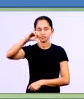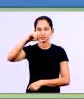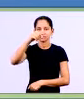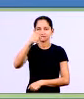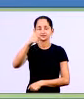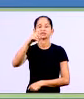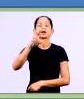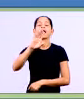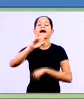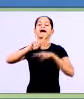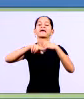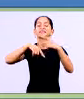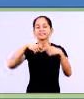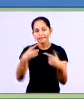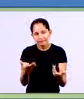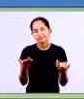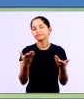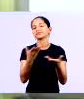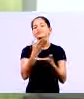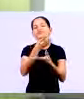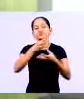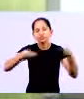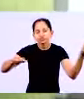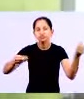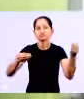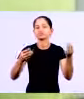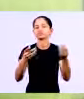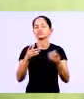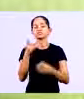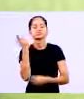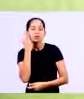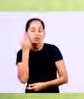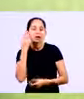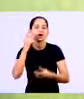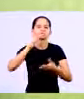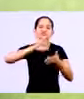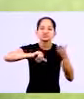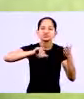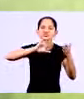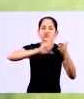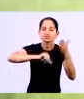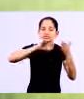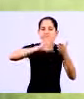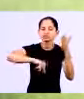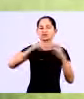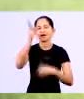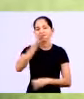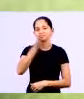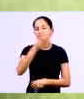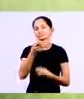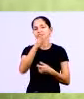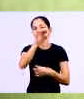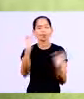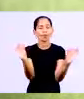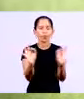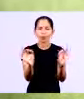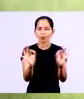do acento da palavra ele, secas, pelo e várias palavras que perderam o acento